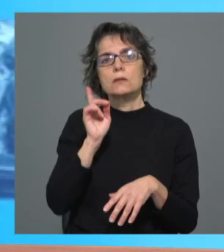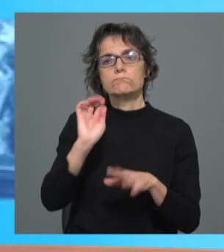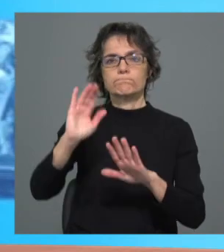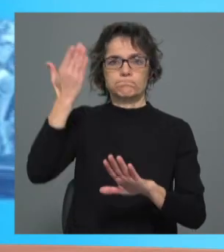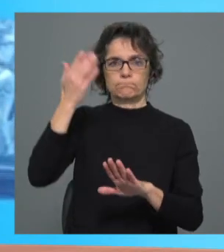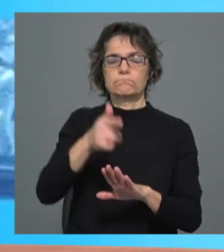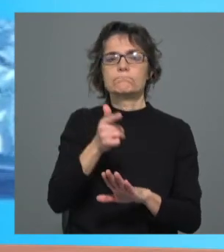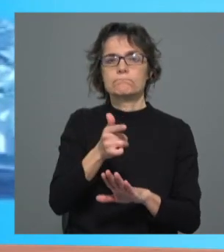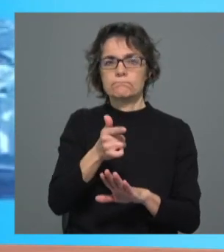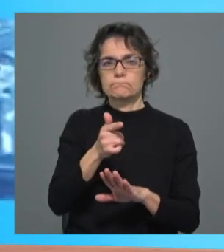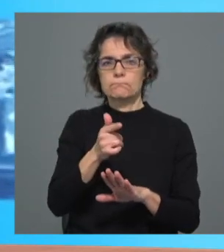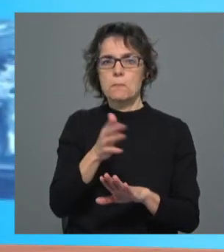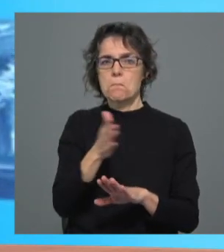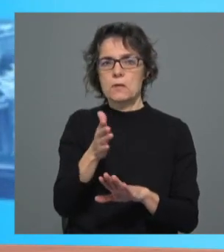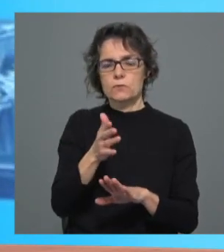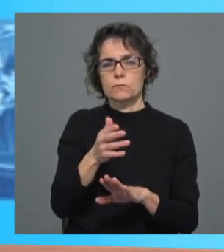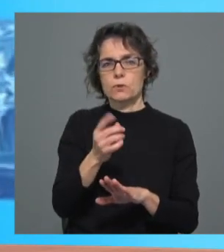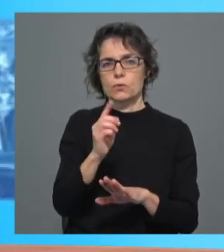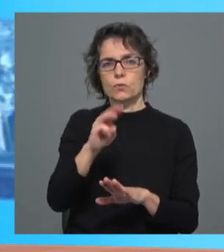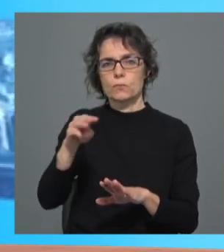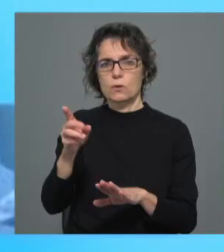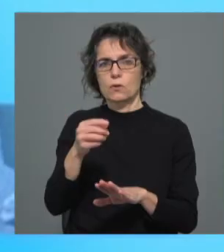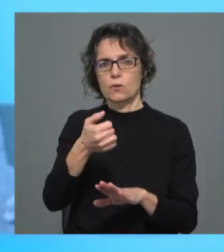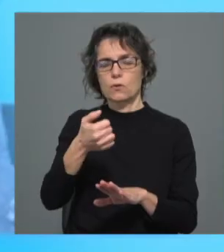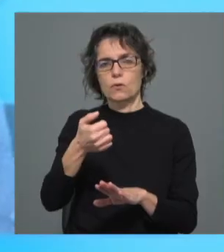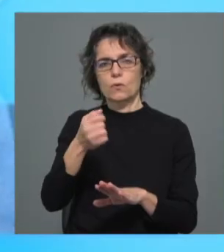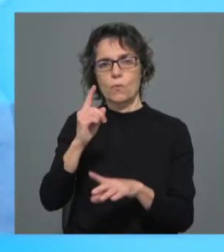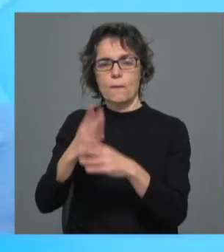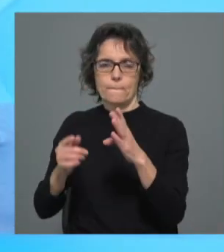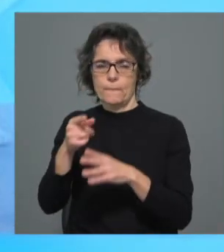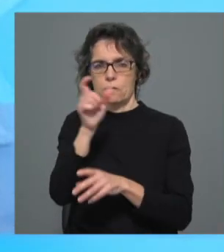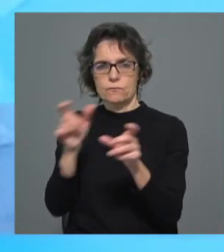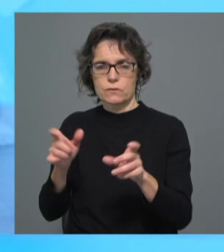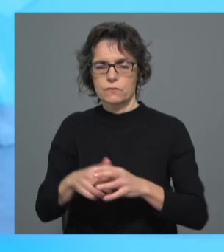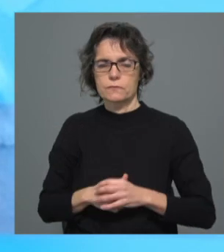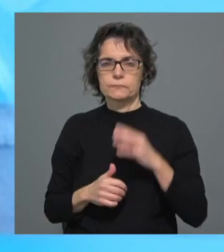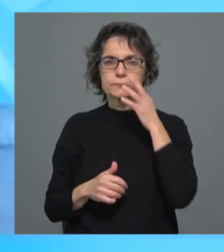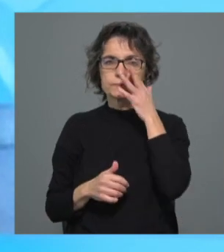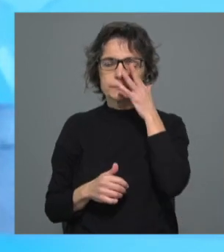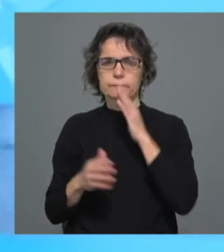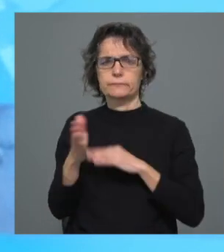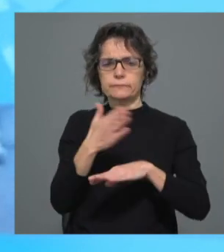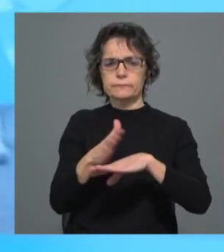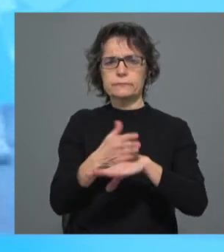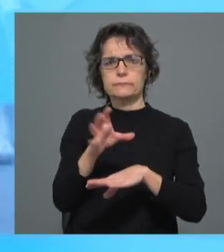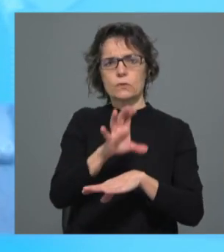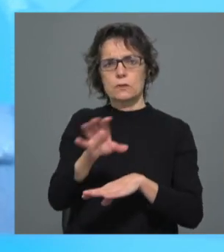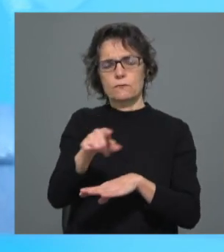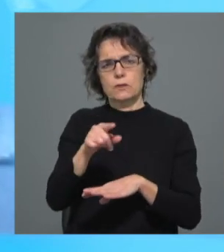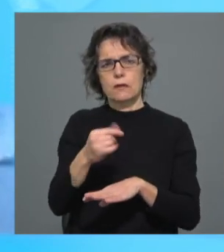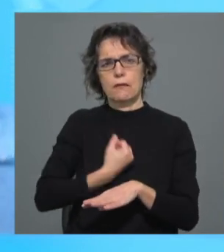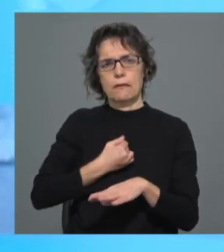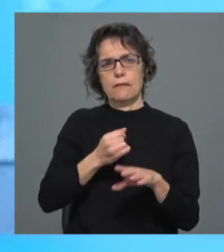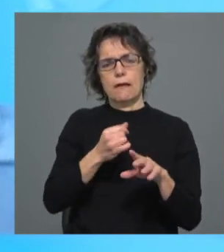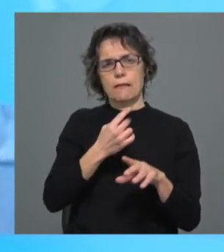com cerca de 1,5 milhão de pessoas. Essa divisão do território também consoante as identidades